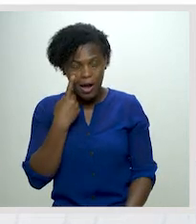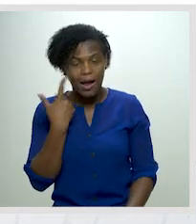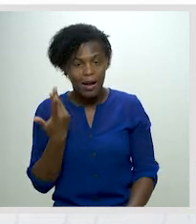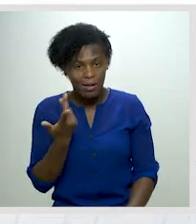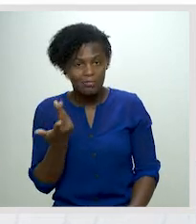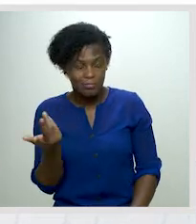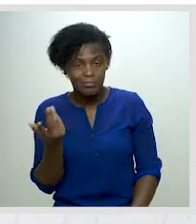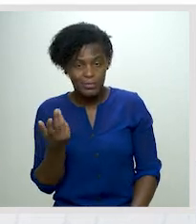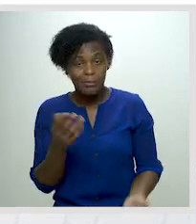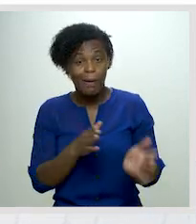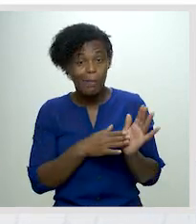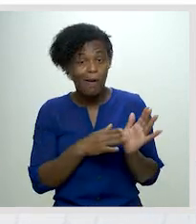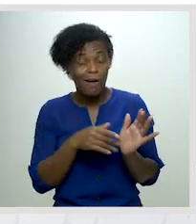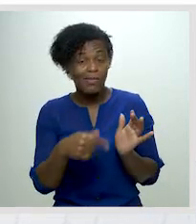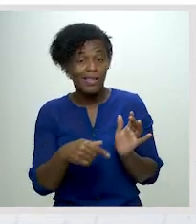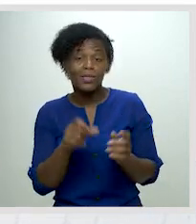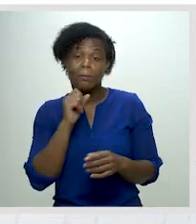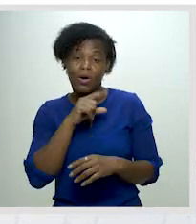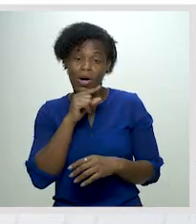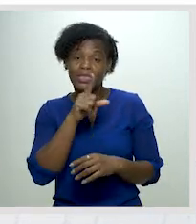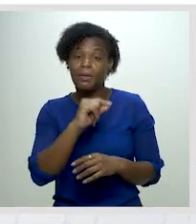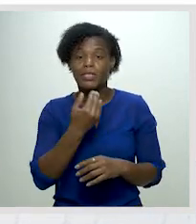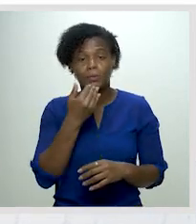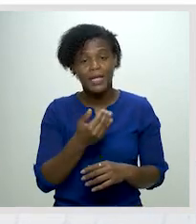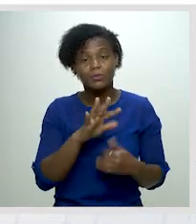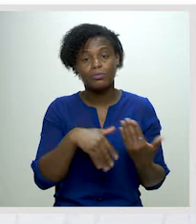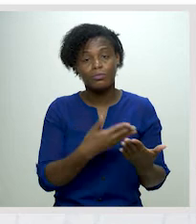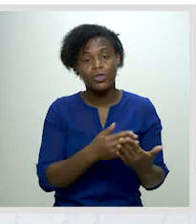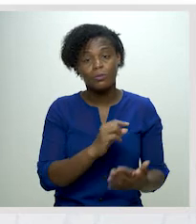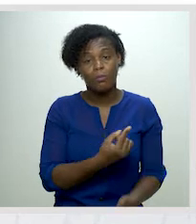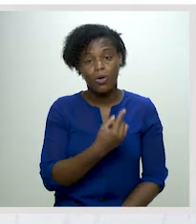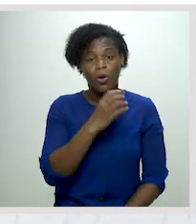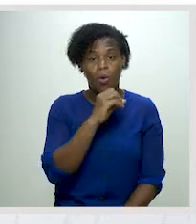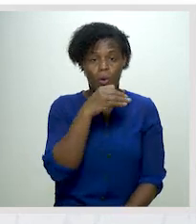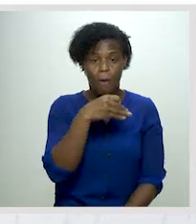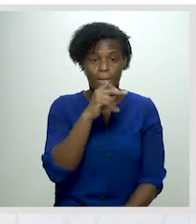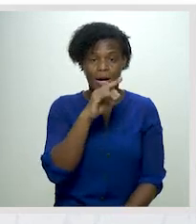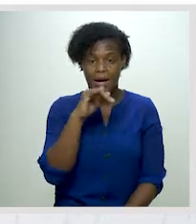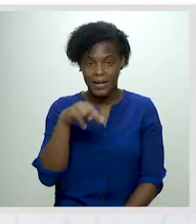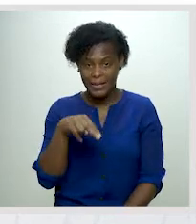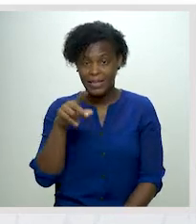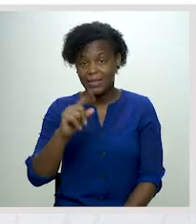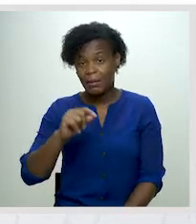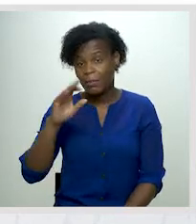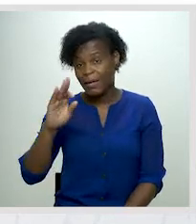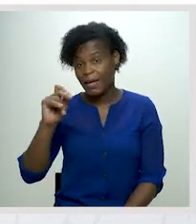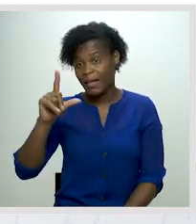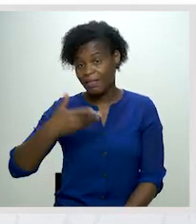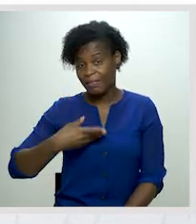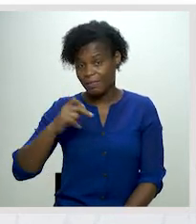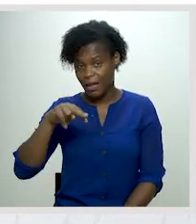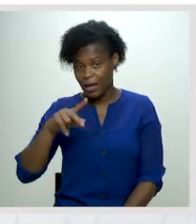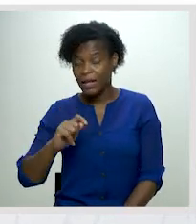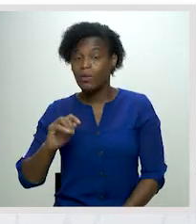testar as hipóteses e as experiências propostas por Oparin e Haldane